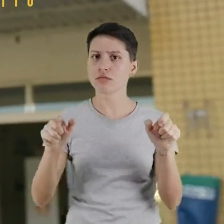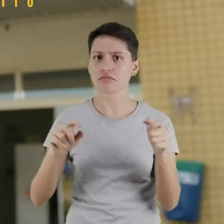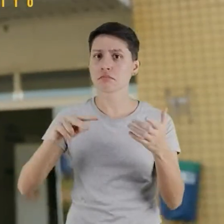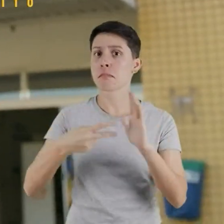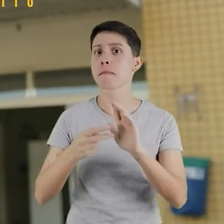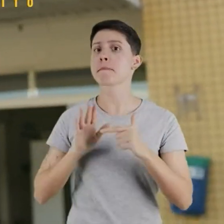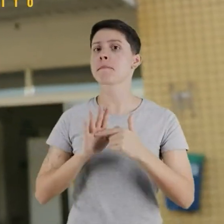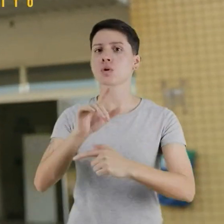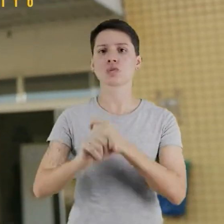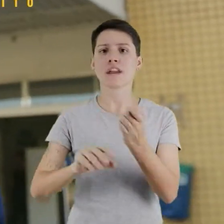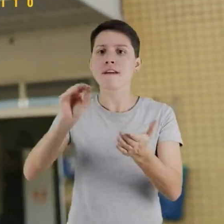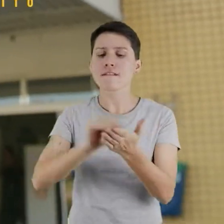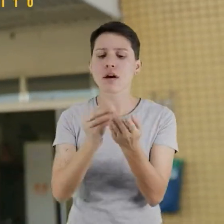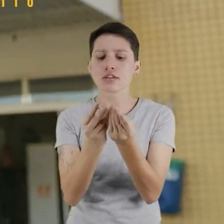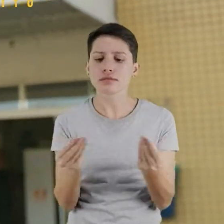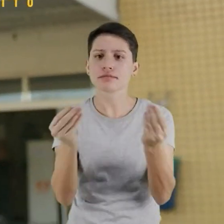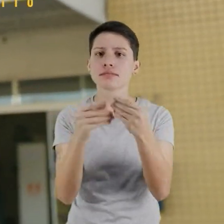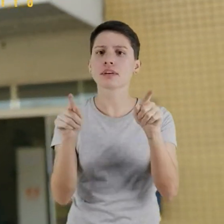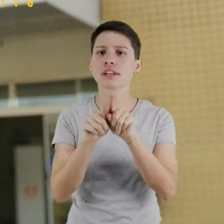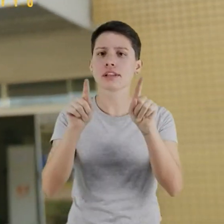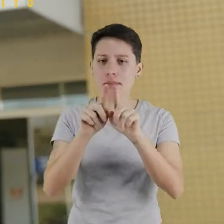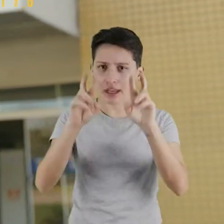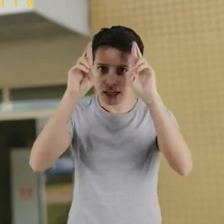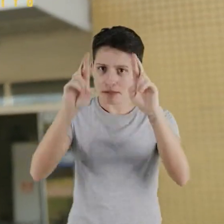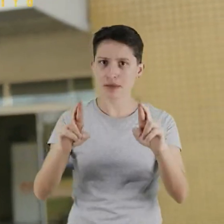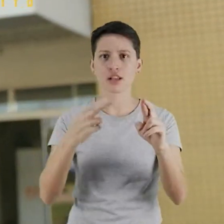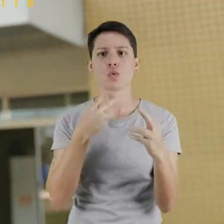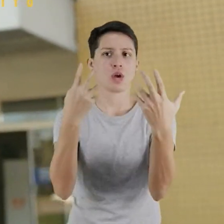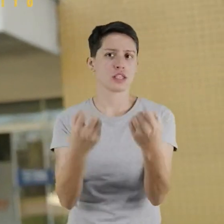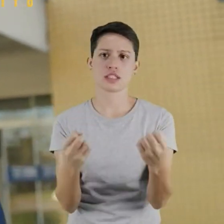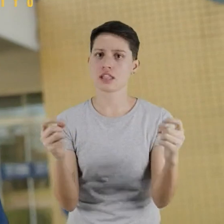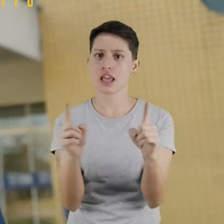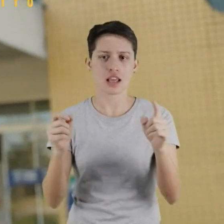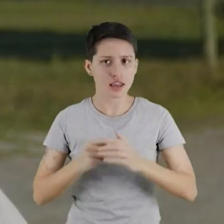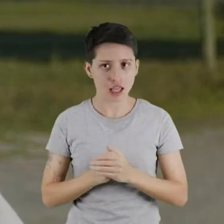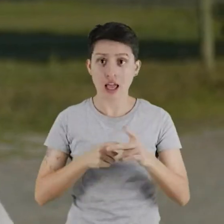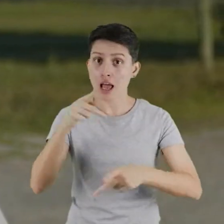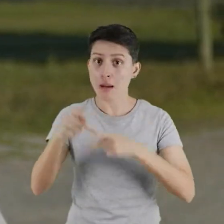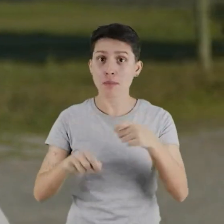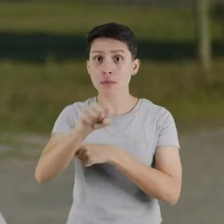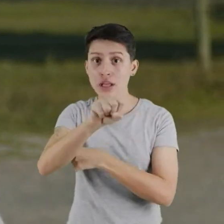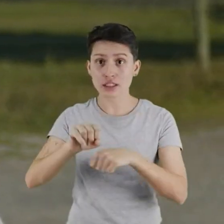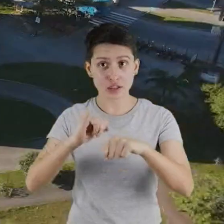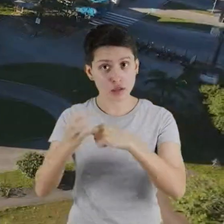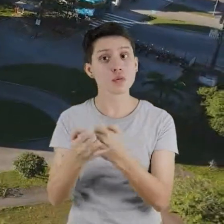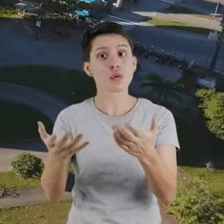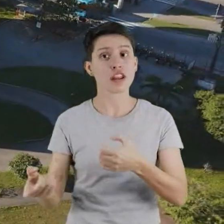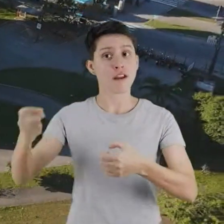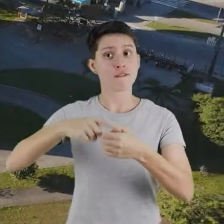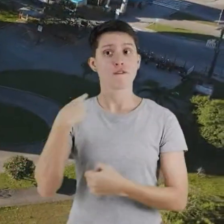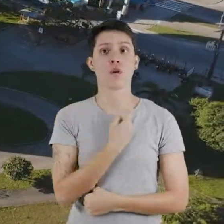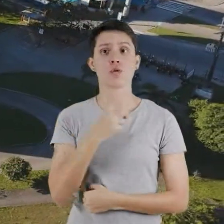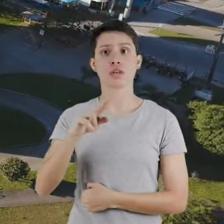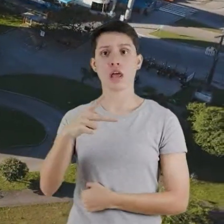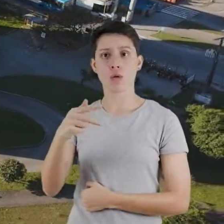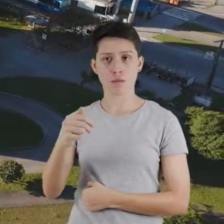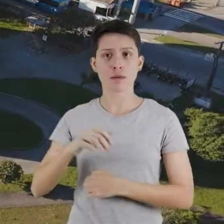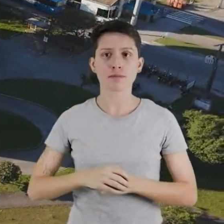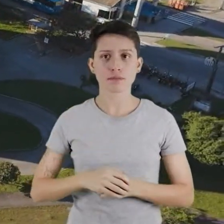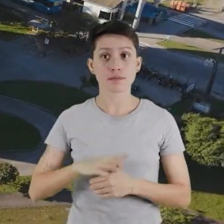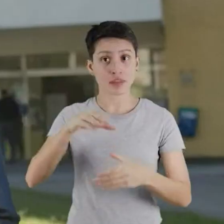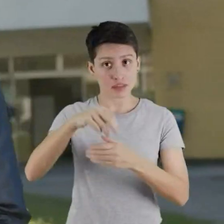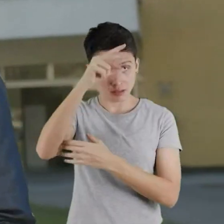Uma combinação de incompetência e falta de sensibilidade que não pode mais ser tolerada. A população toda do sul da ilha luta pela volta da nossa